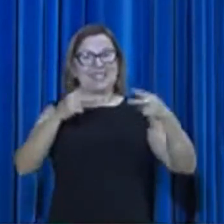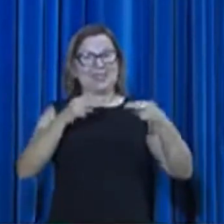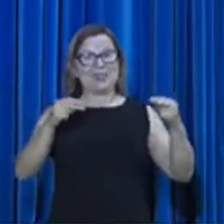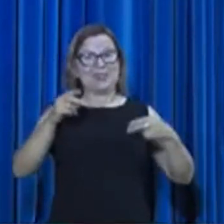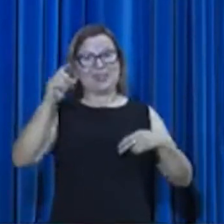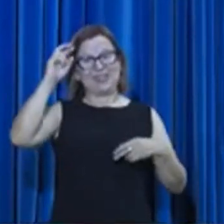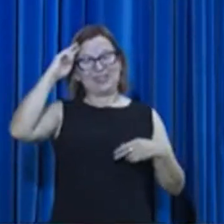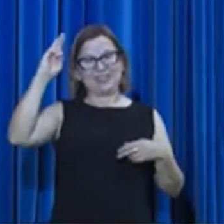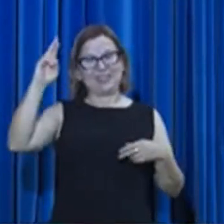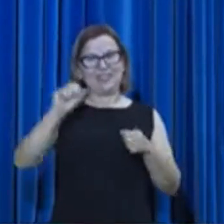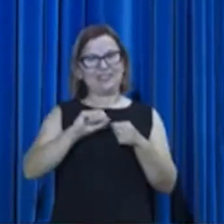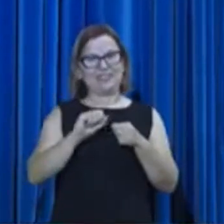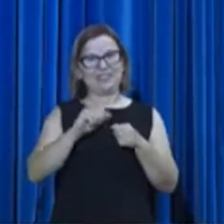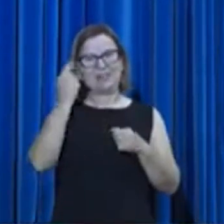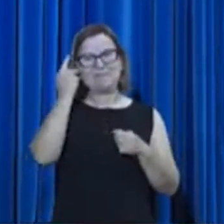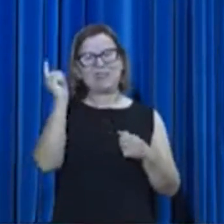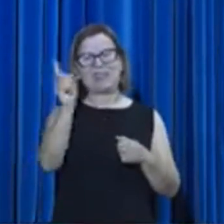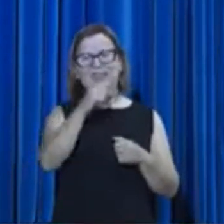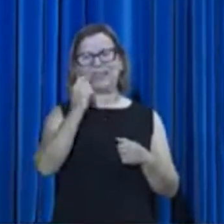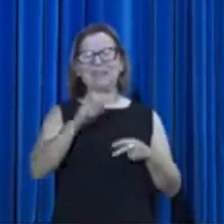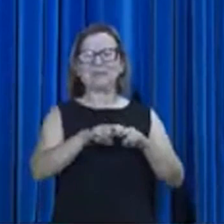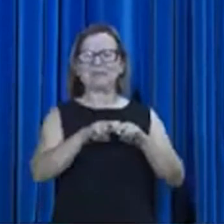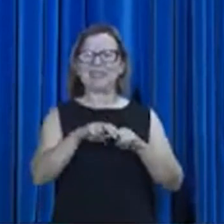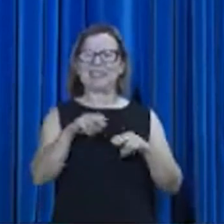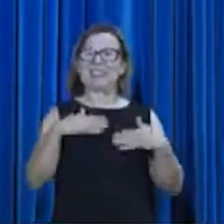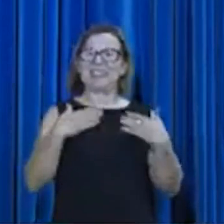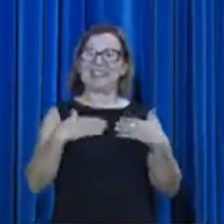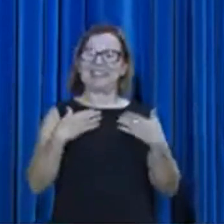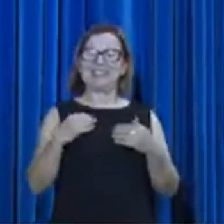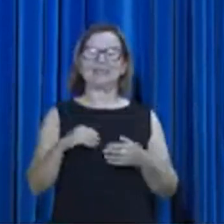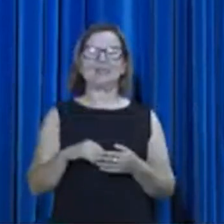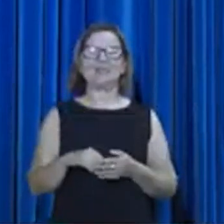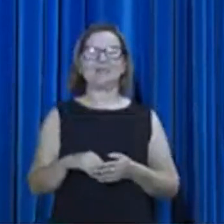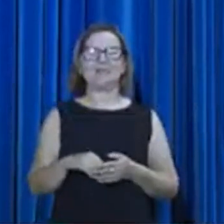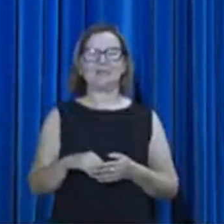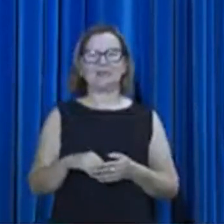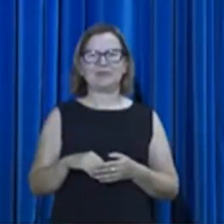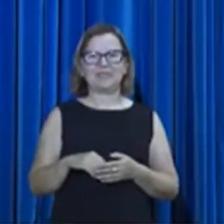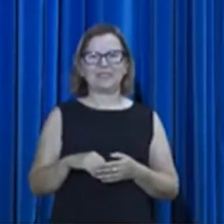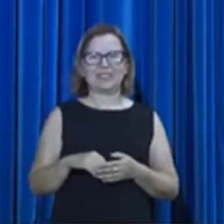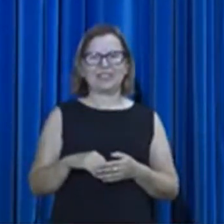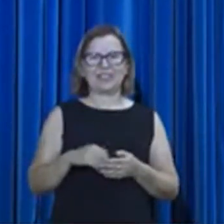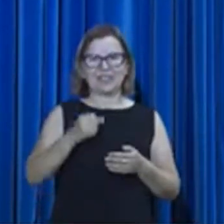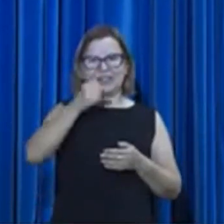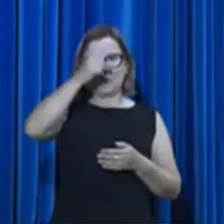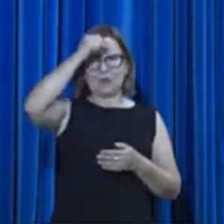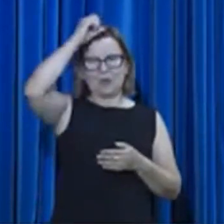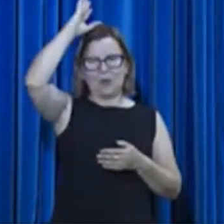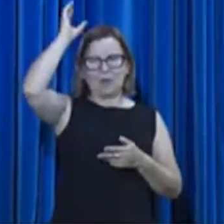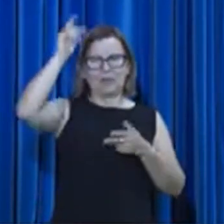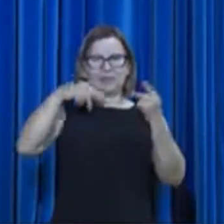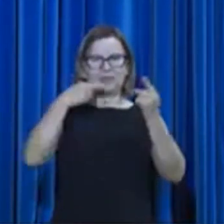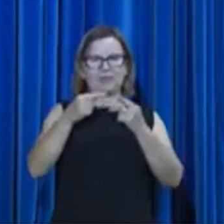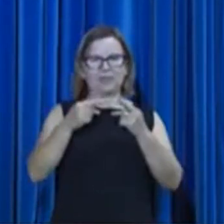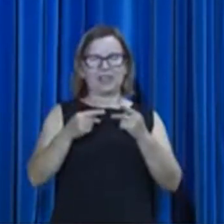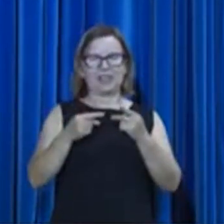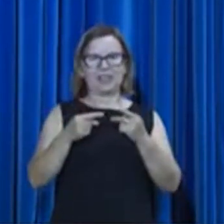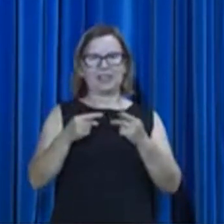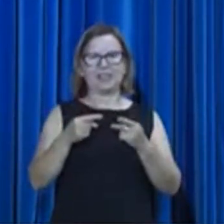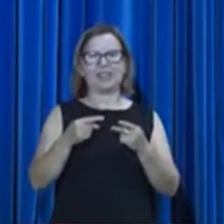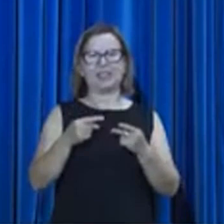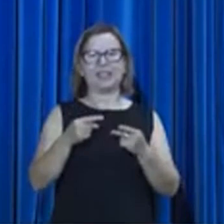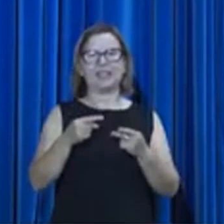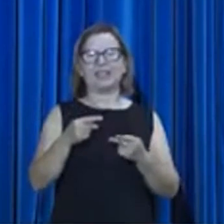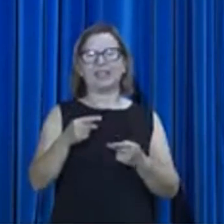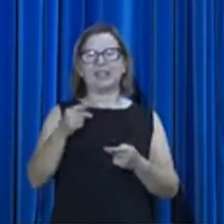36, que nós já lemos no começo, diz que é de Deus, é por meio de Deus, e para Deus são todas as